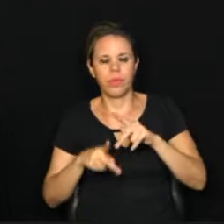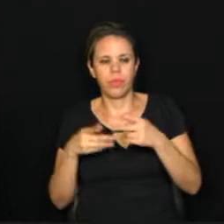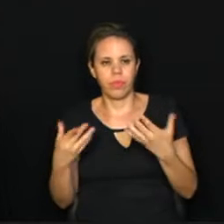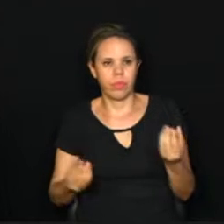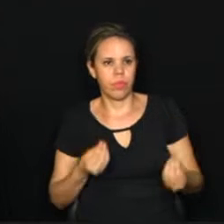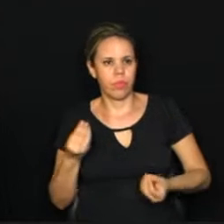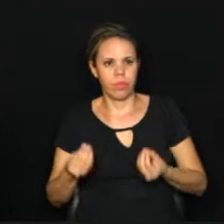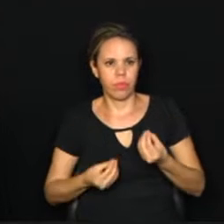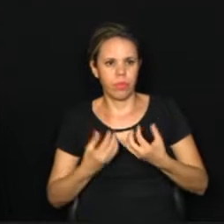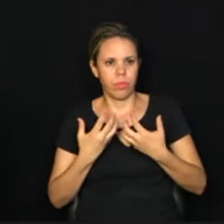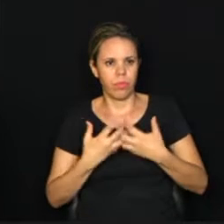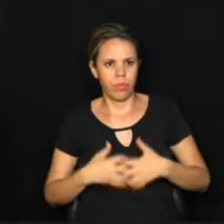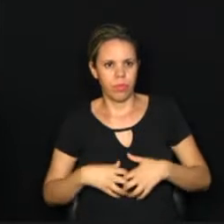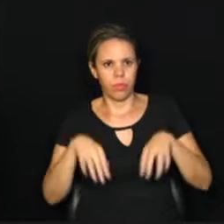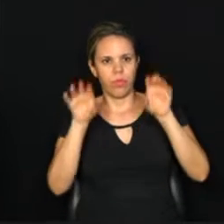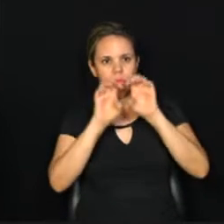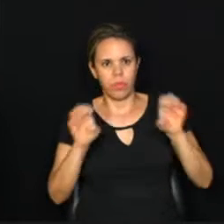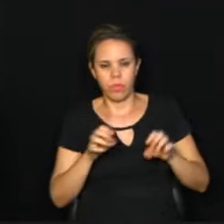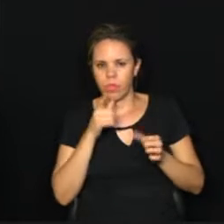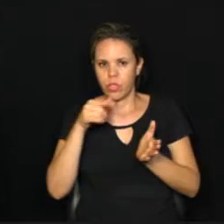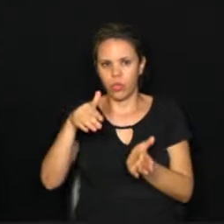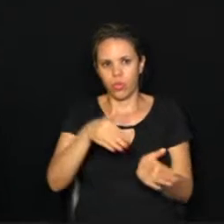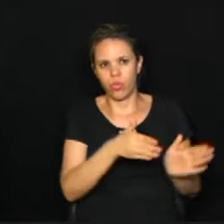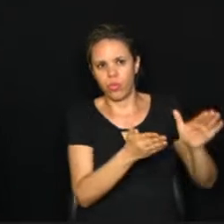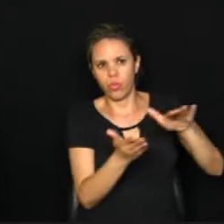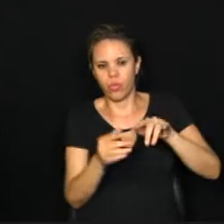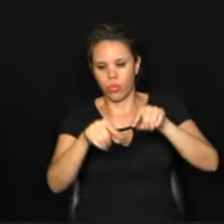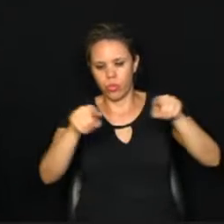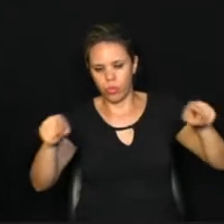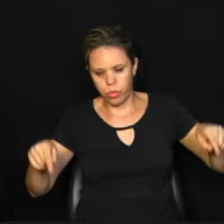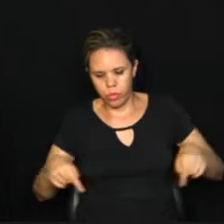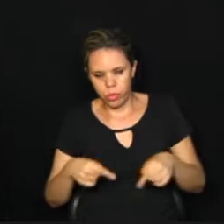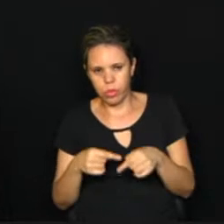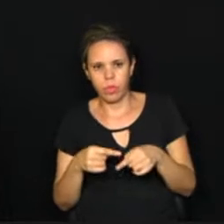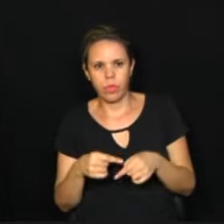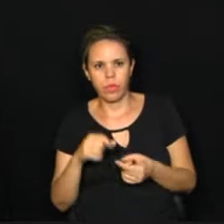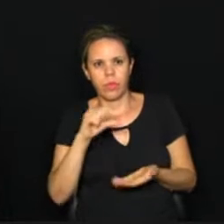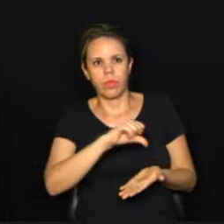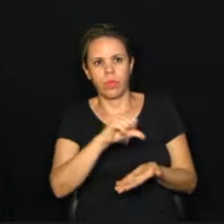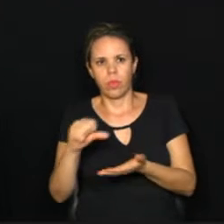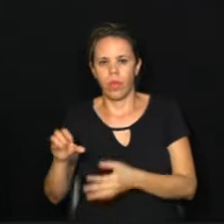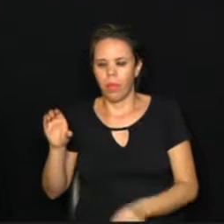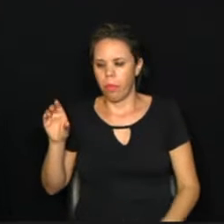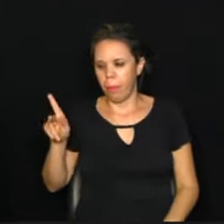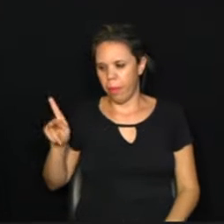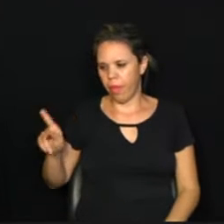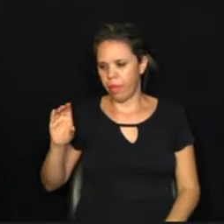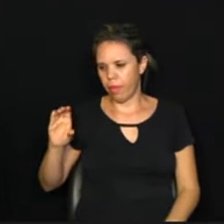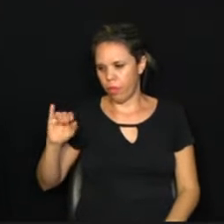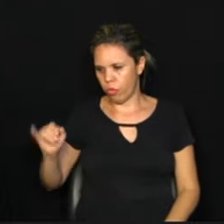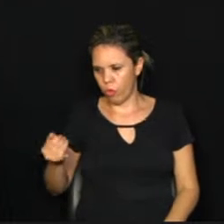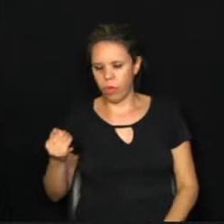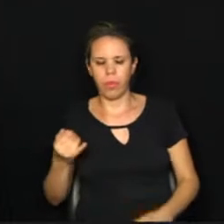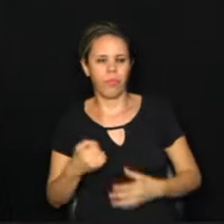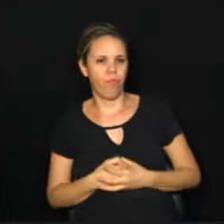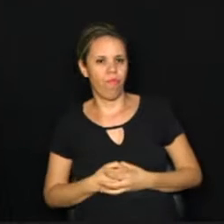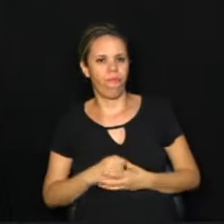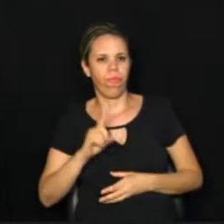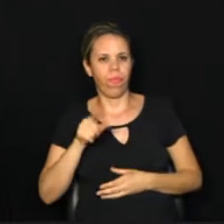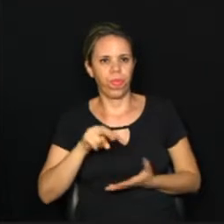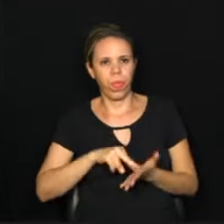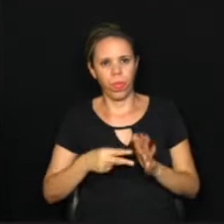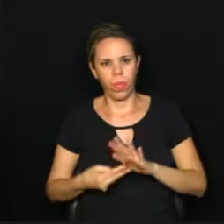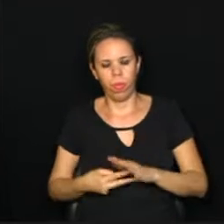que funciona, né, a estrutura hidrográfica da nossa bacia. Então, nós temos aqui as bacias PCJ, ela é composta